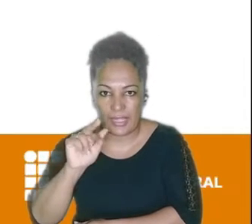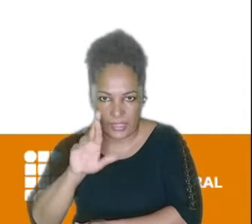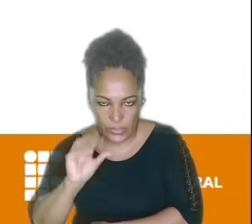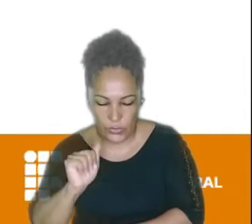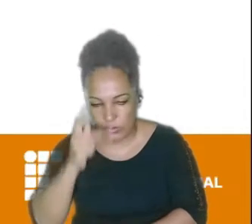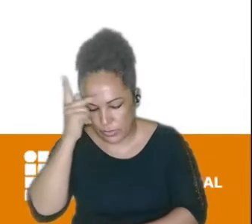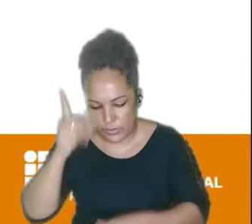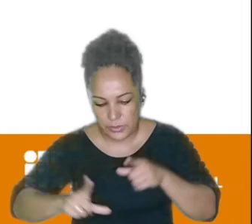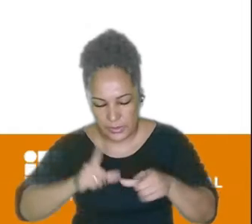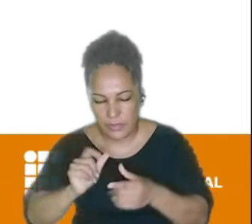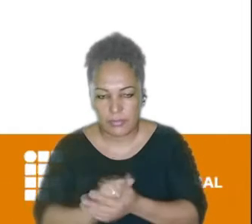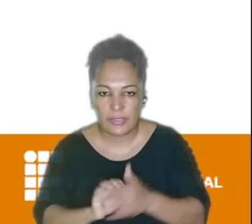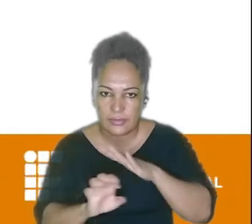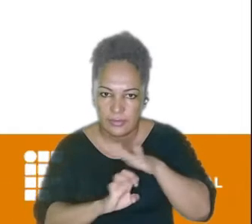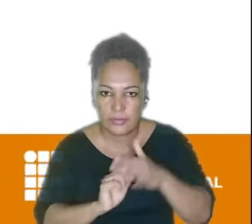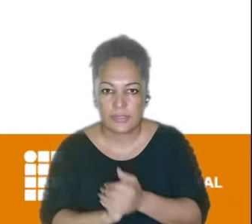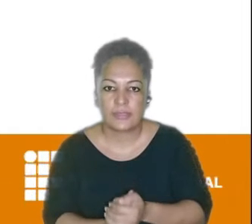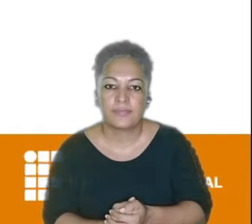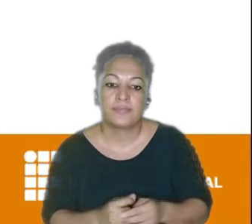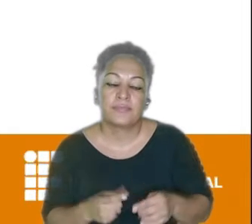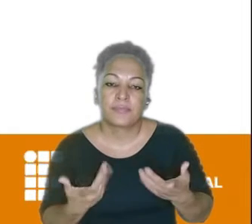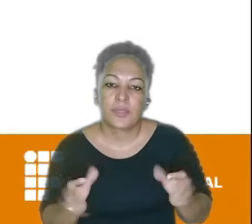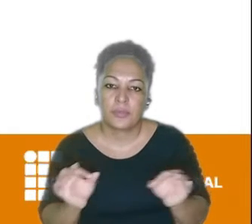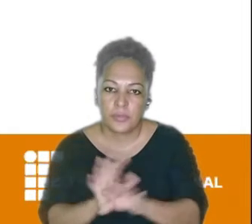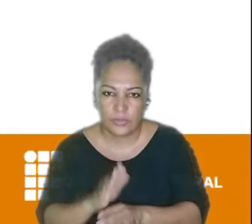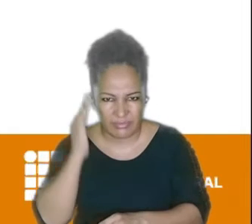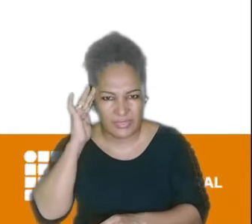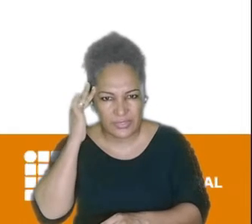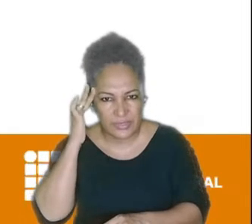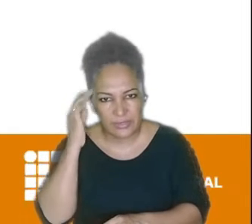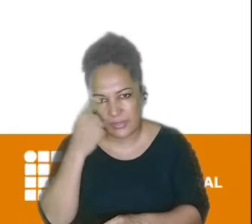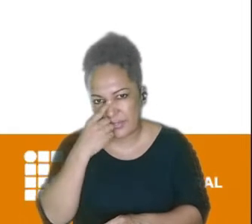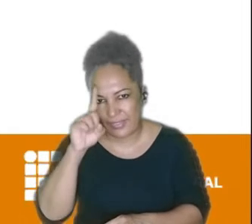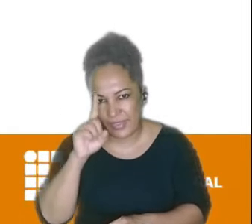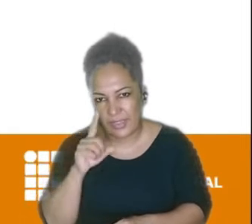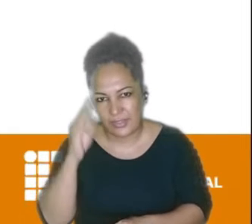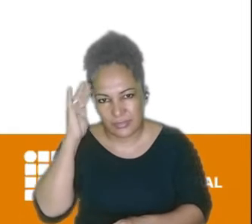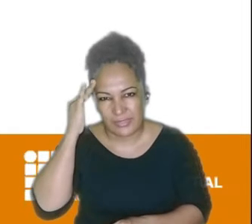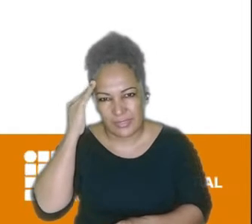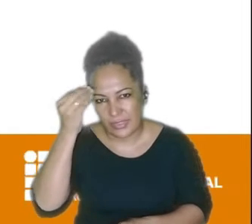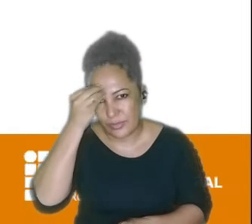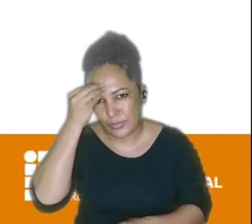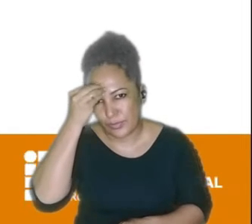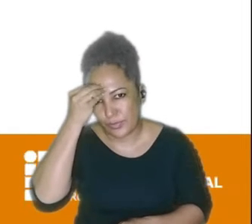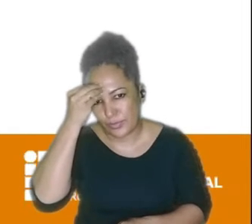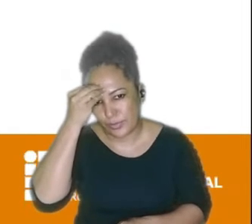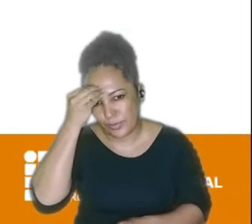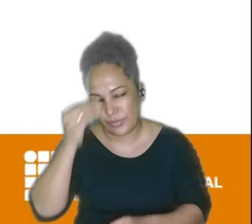uma passagem, já tem requisito para ela, cidade de destino também já tem. Estão entendendo, galera, a ideia? Estão pegando